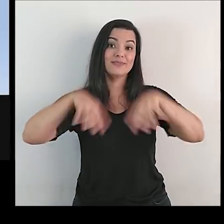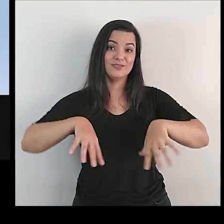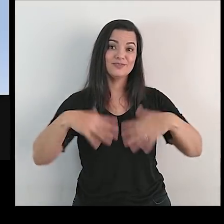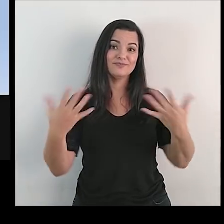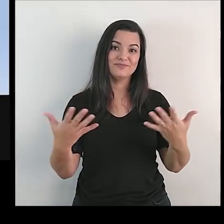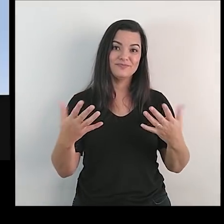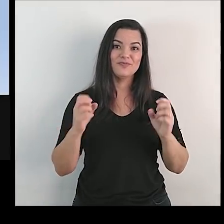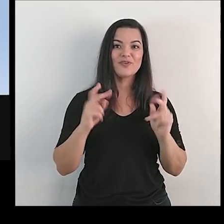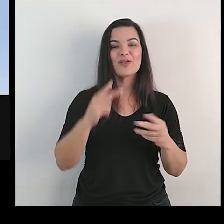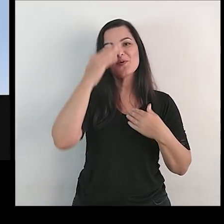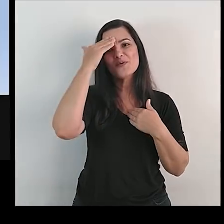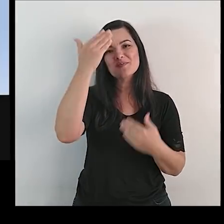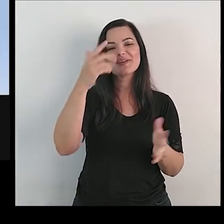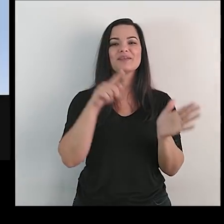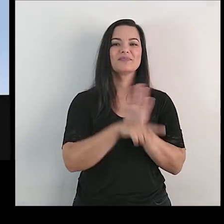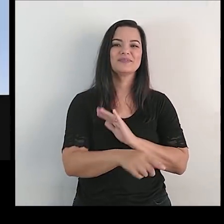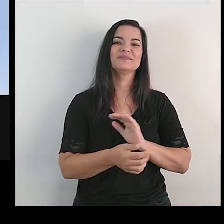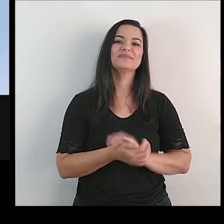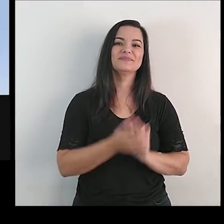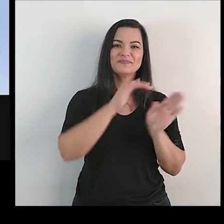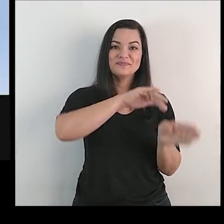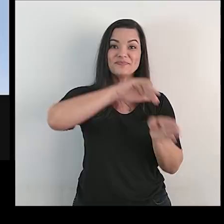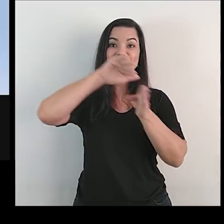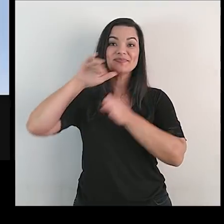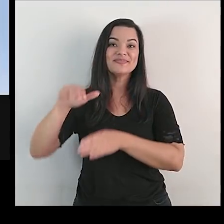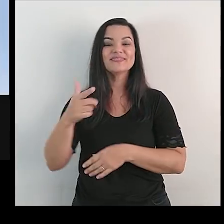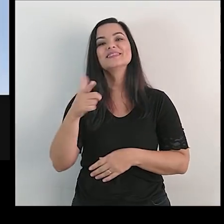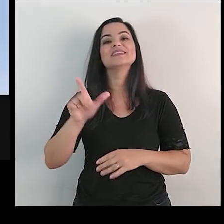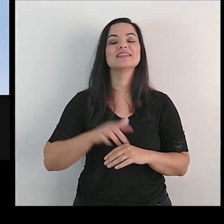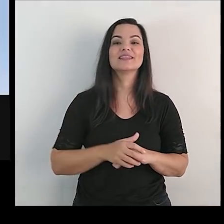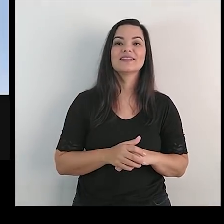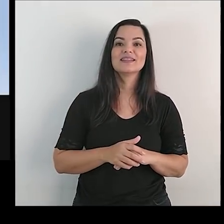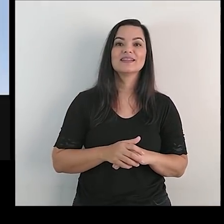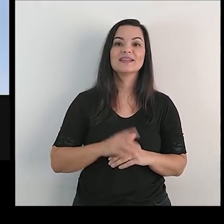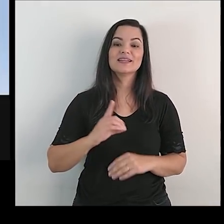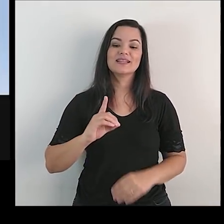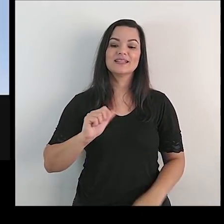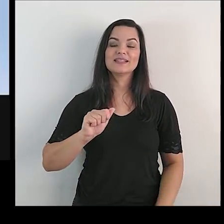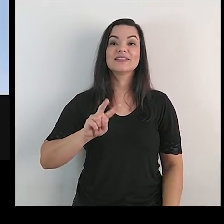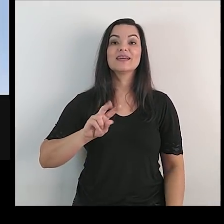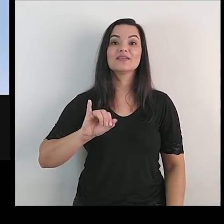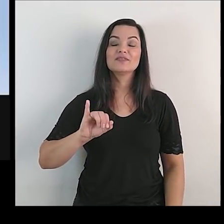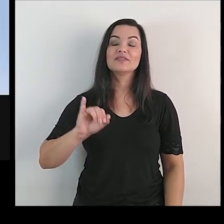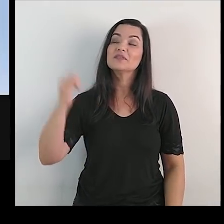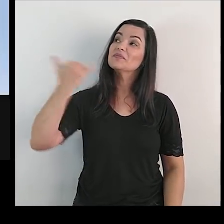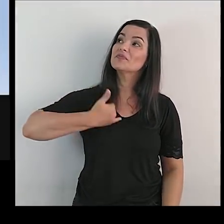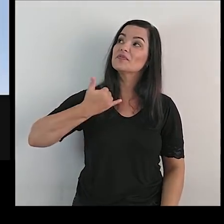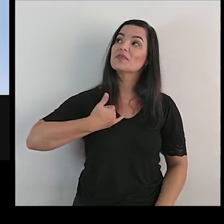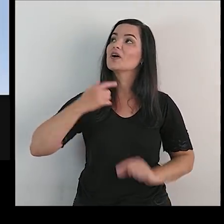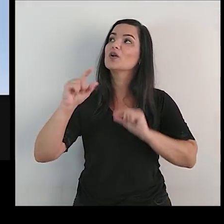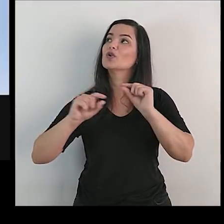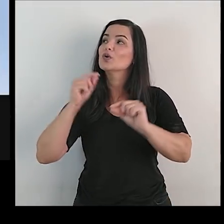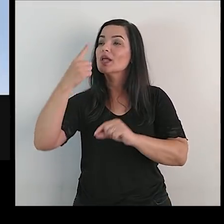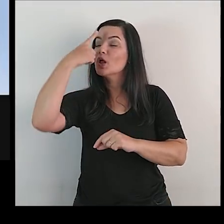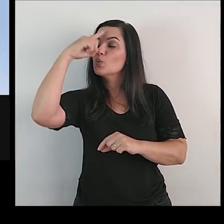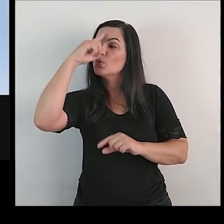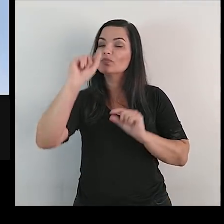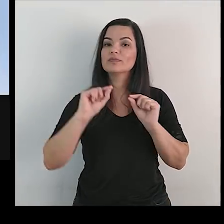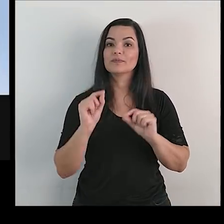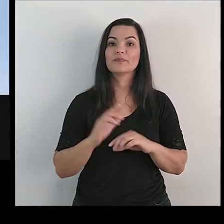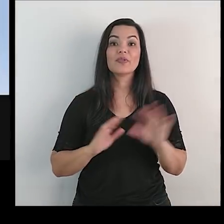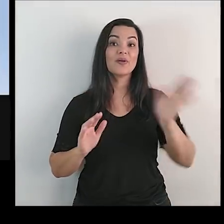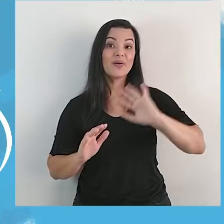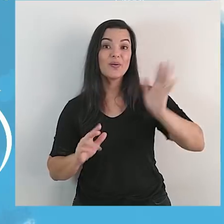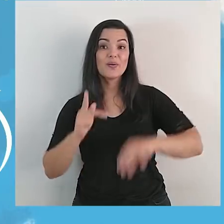Respondido, Leonardo? Muito boa sua pergunta também. Vamos para a próxima? Próxima questão é a do Davi. Fala aí, Davi, para a gente, qual que é a